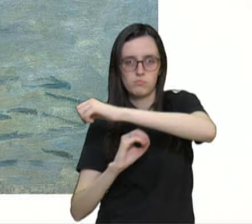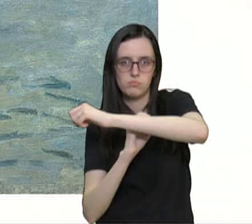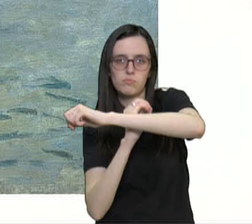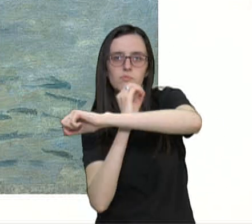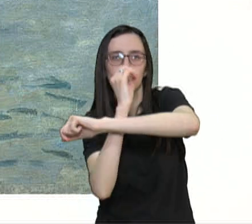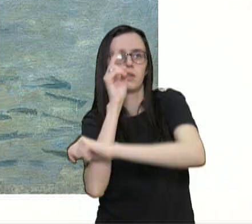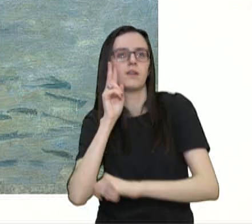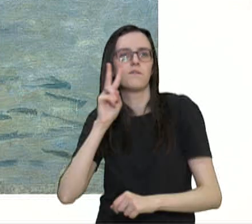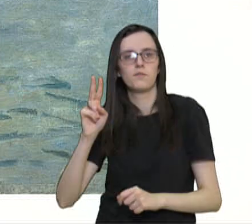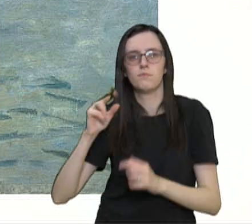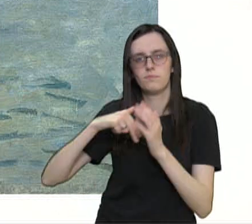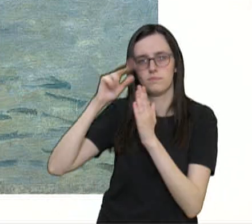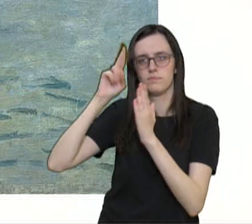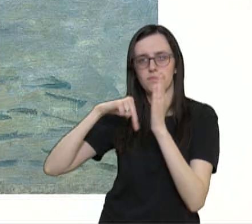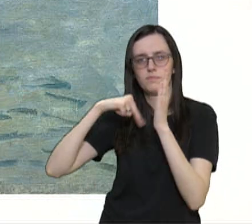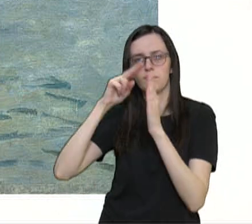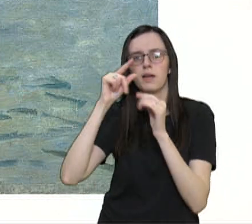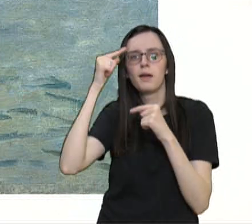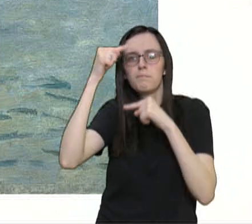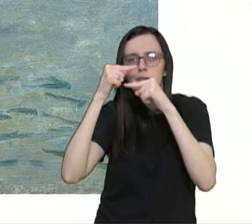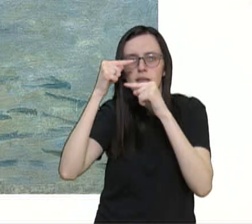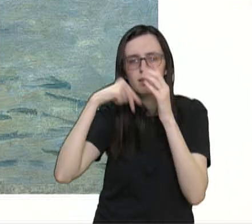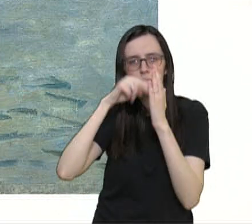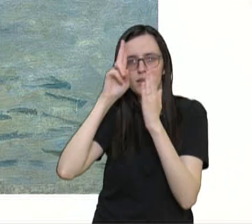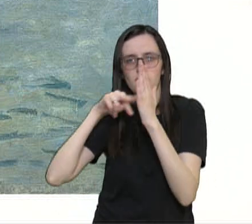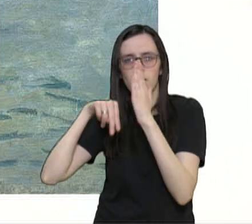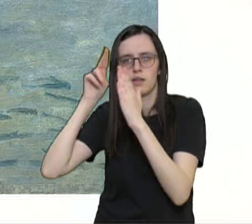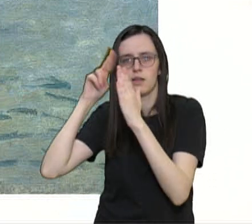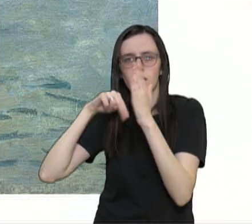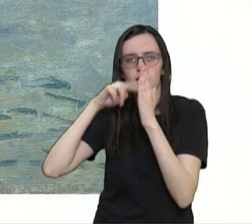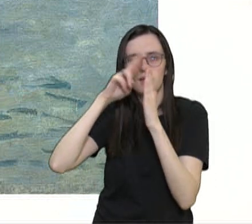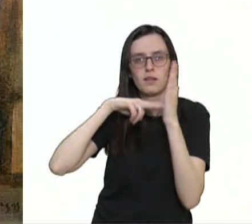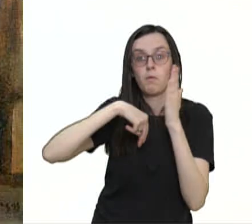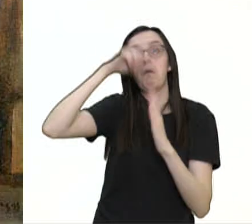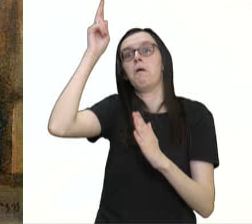pinceladas curtas colocadas umas do lado da outra, tá?